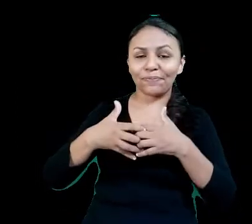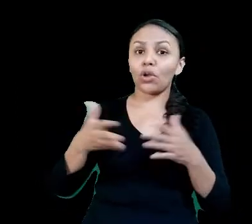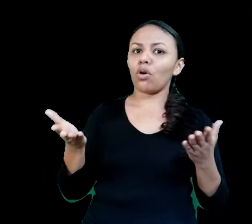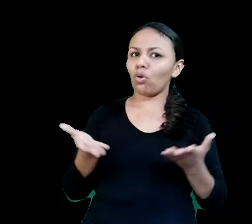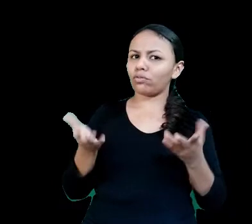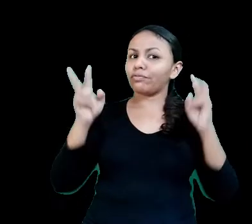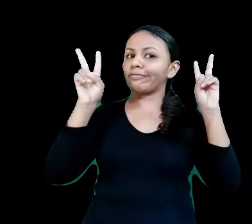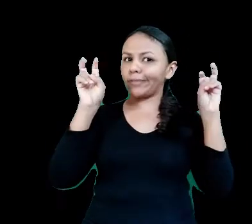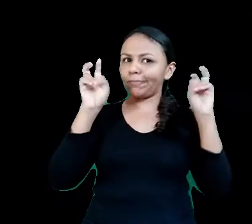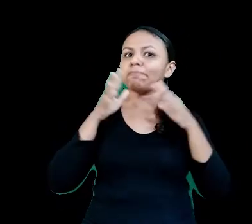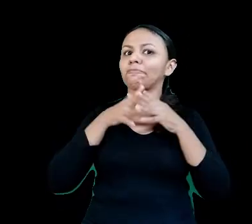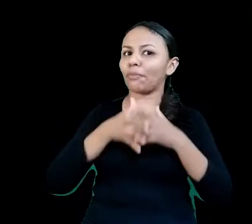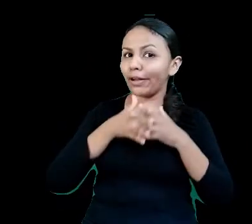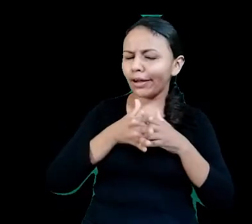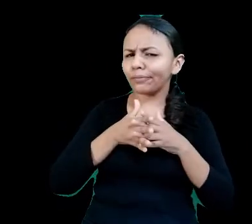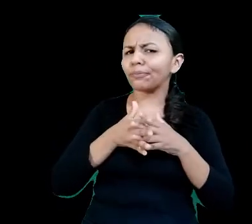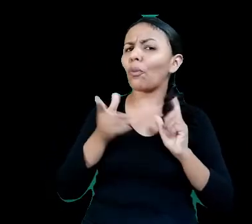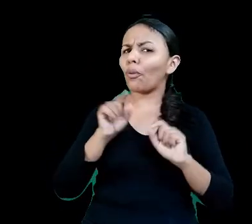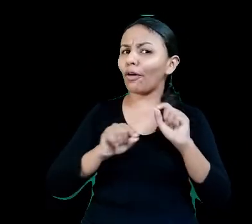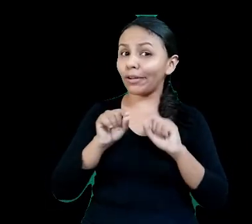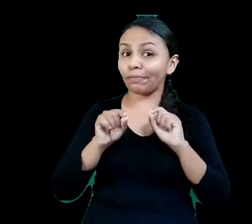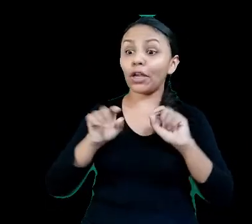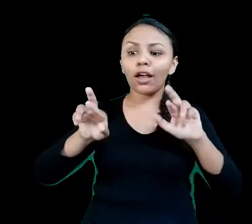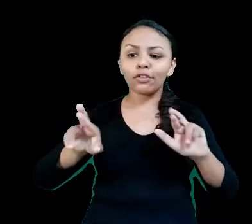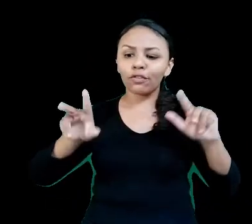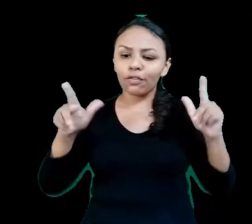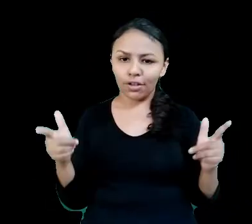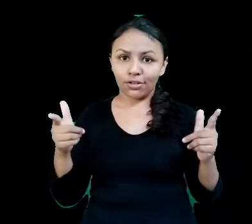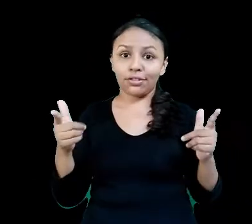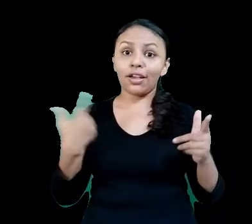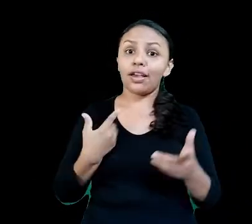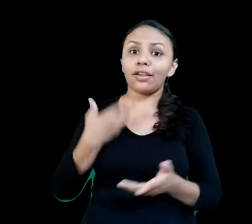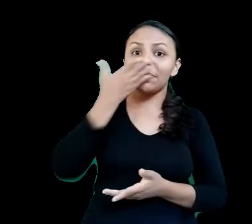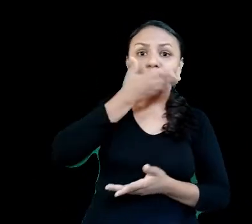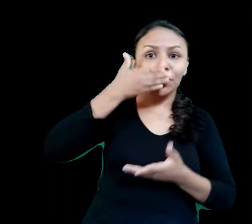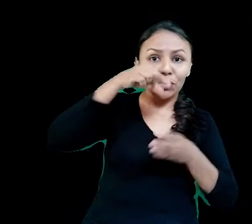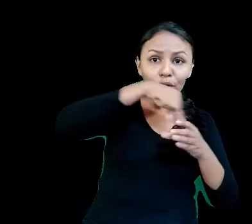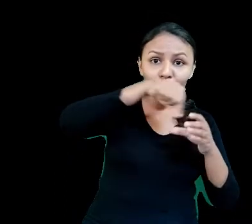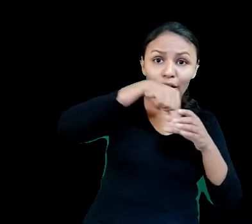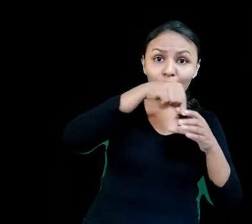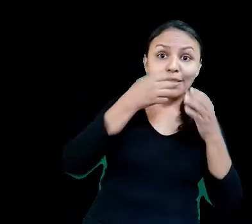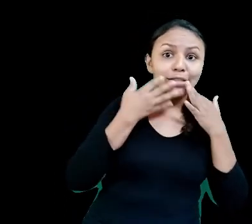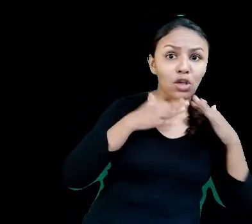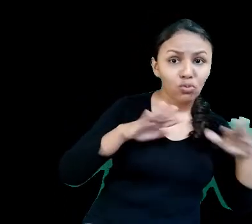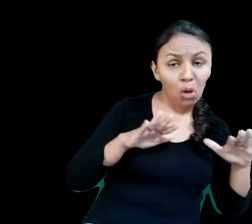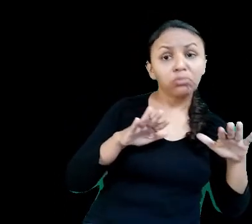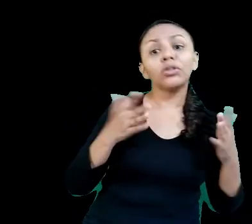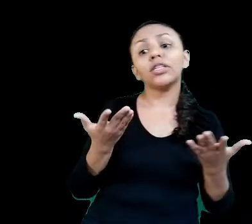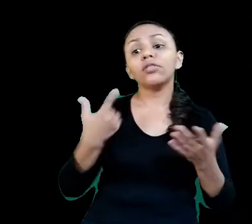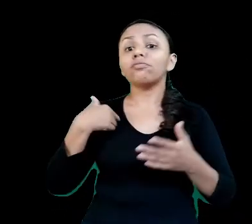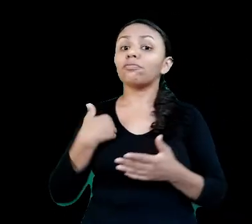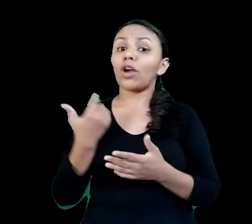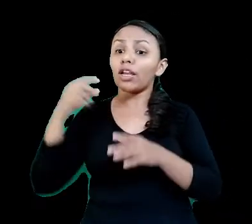tema bastante delicado que é falar sobre a diferença entre edulcorantes artificiais e naturais. Você